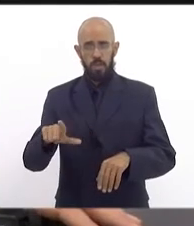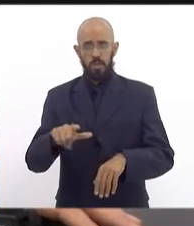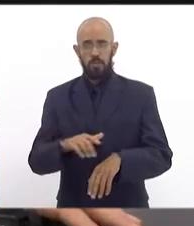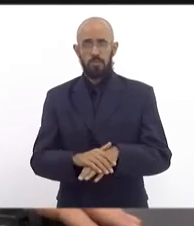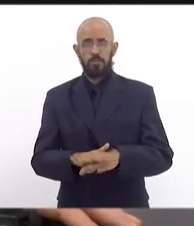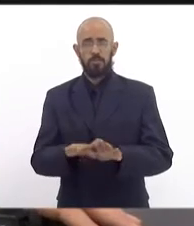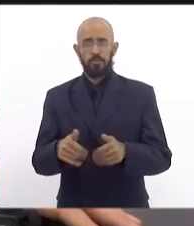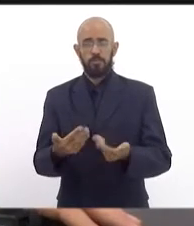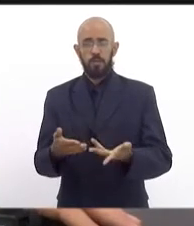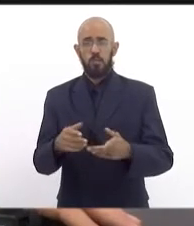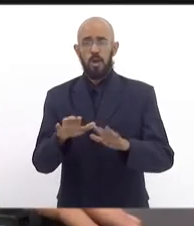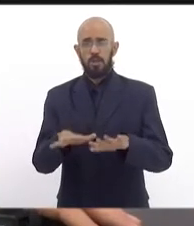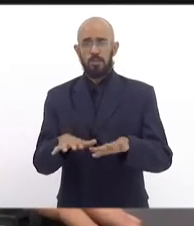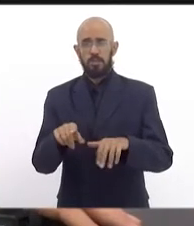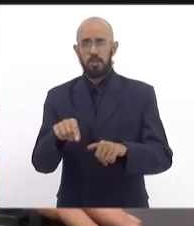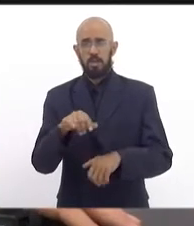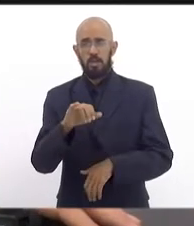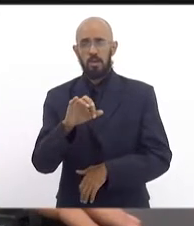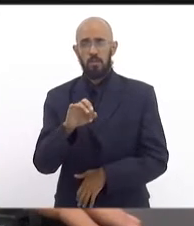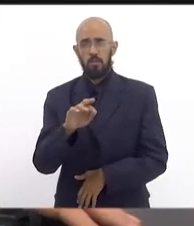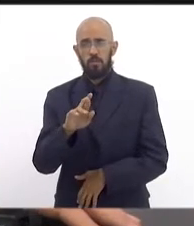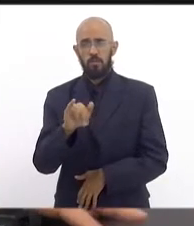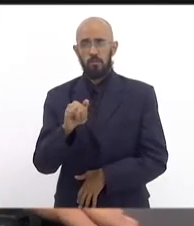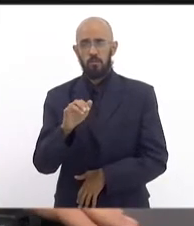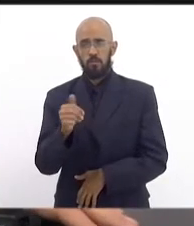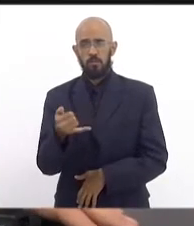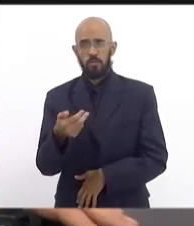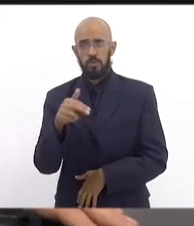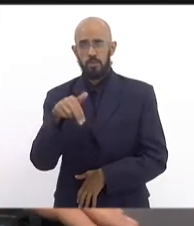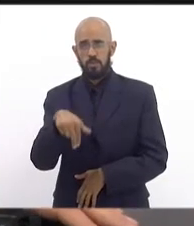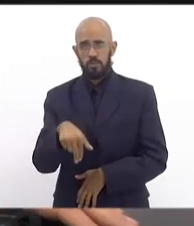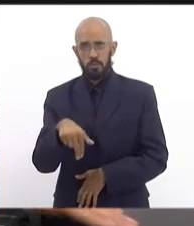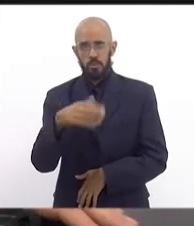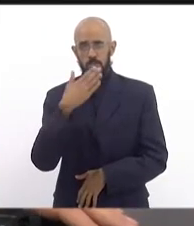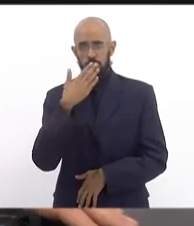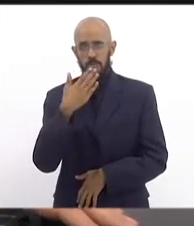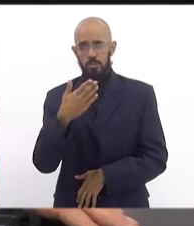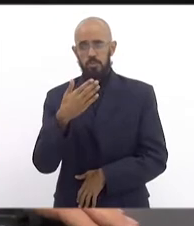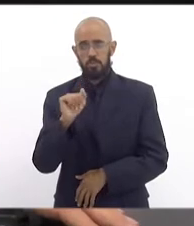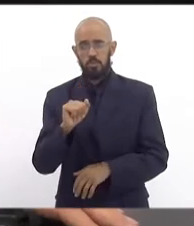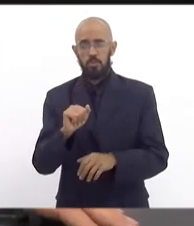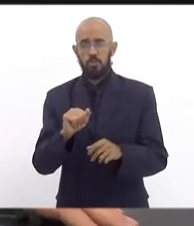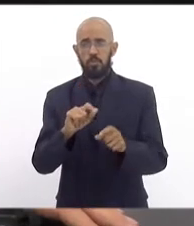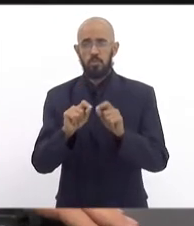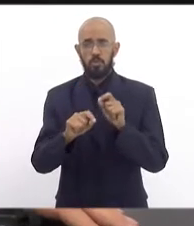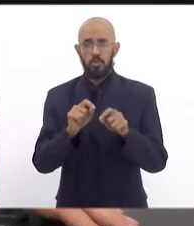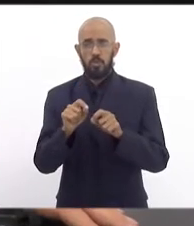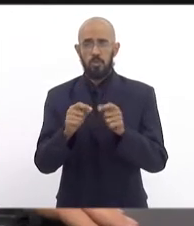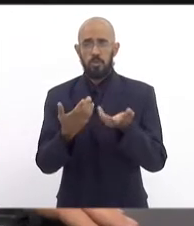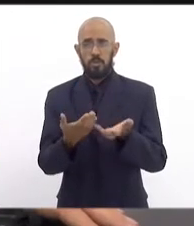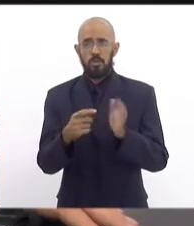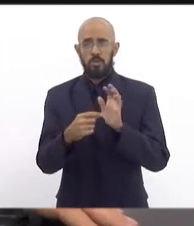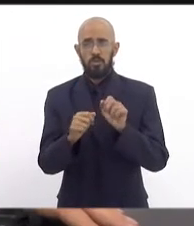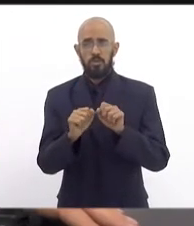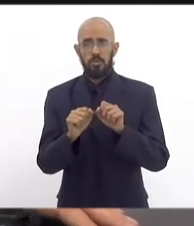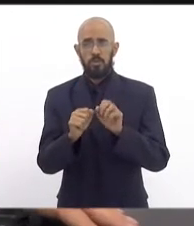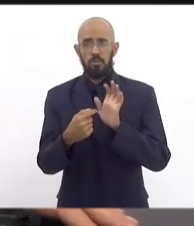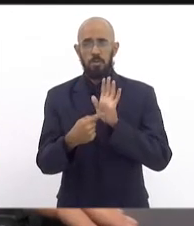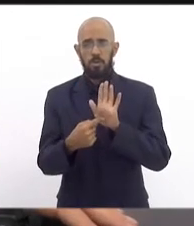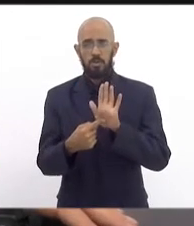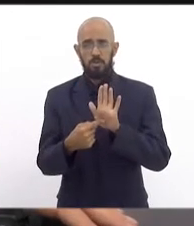a firjan solicitou que queria fazer uma curta apresentação